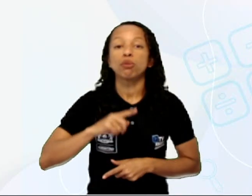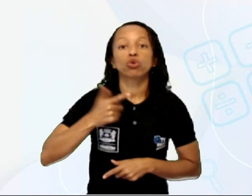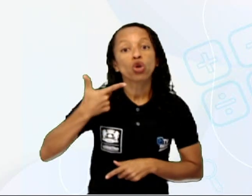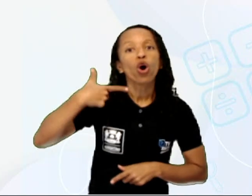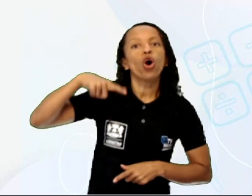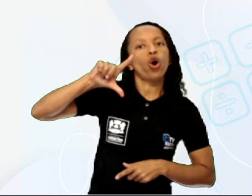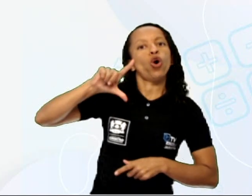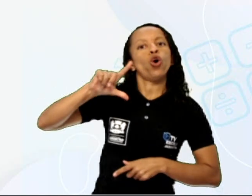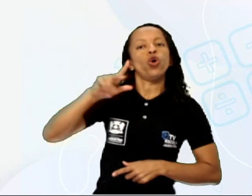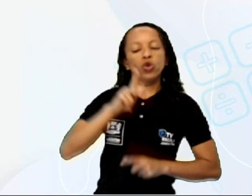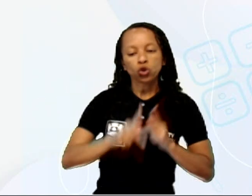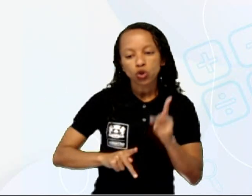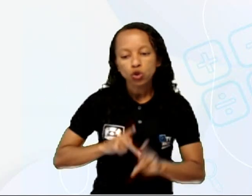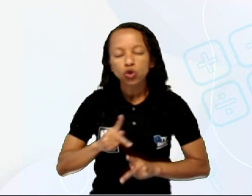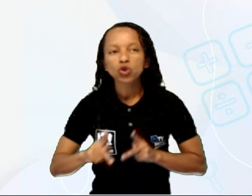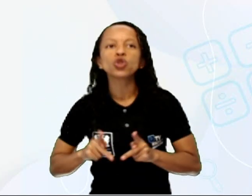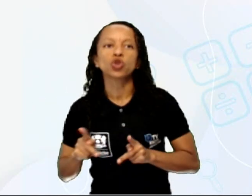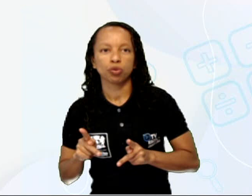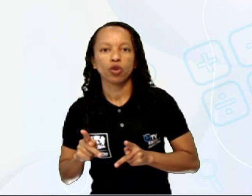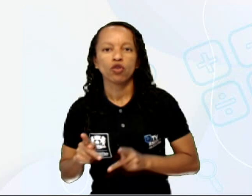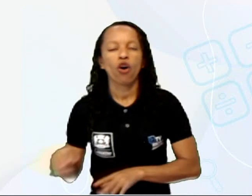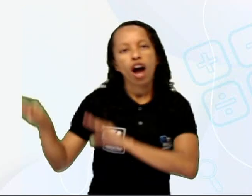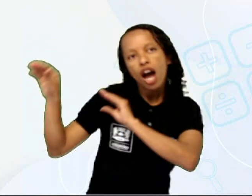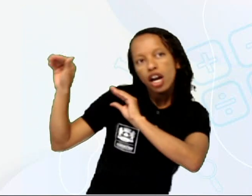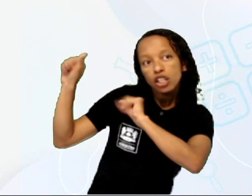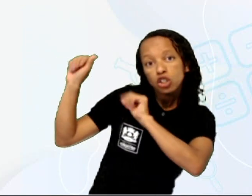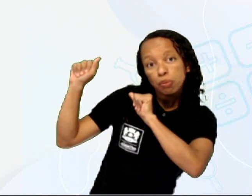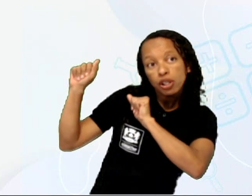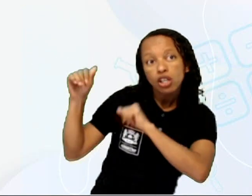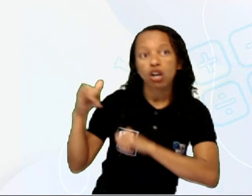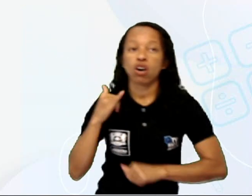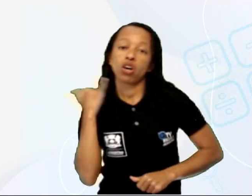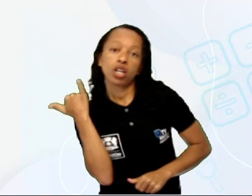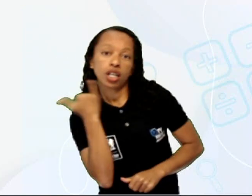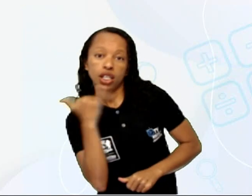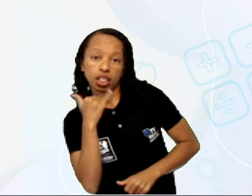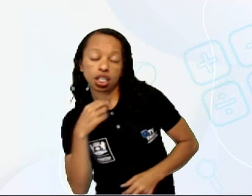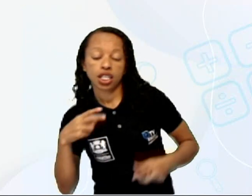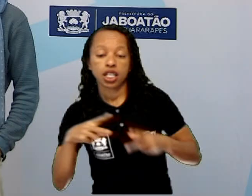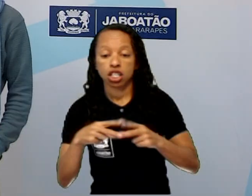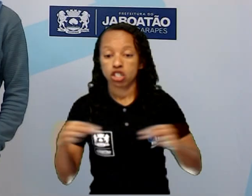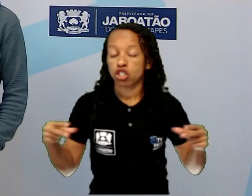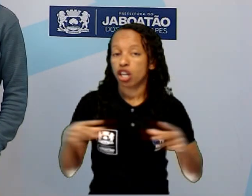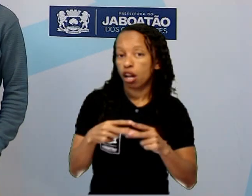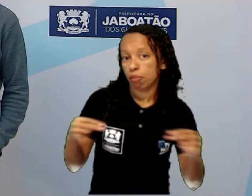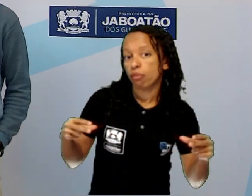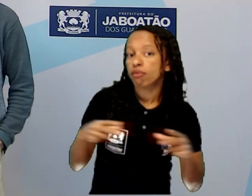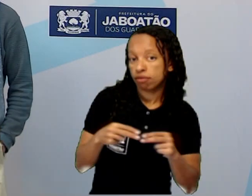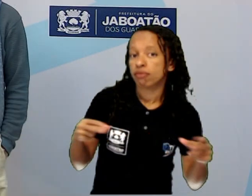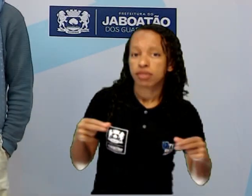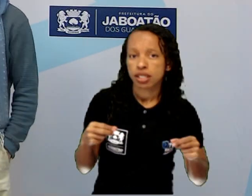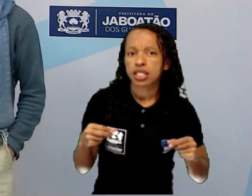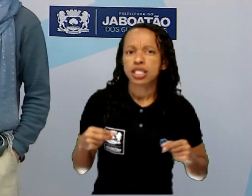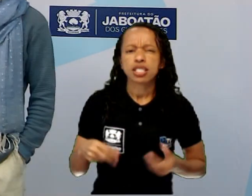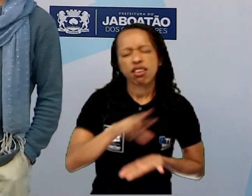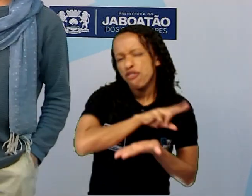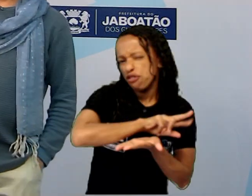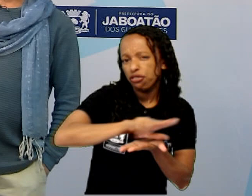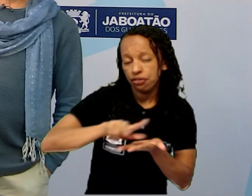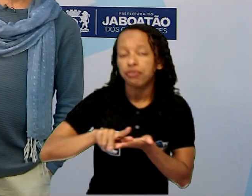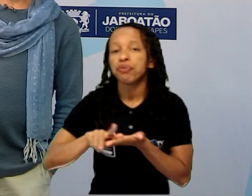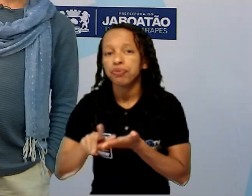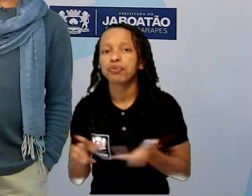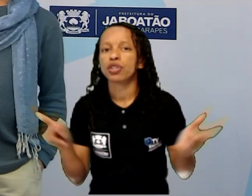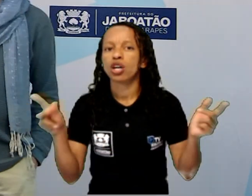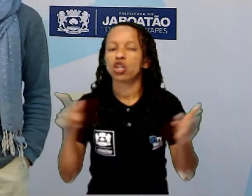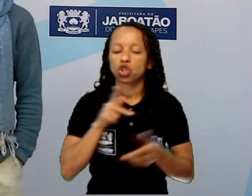italianos, japoneses, entre tantos outros, né, que vieram para cá, alemães, chineses e tal. E